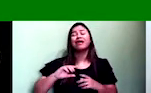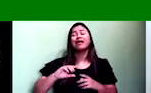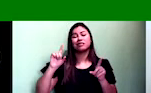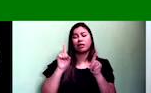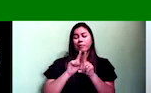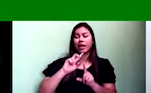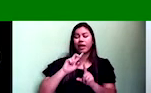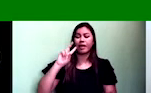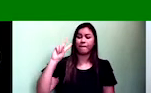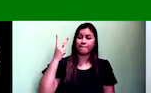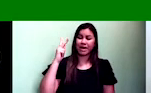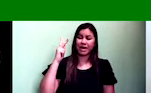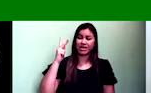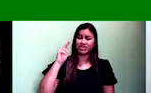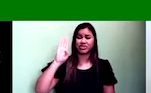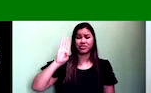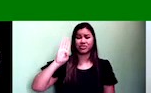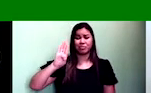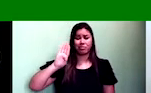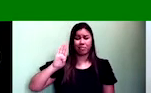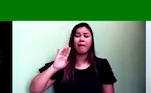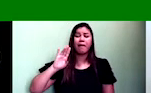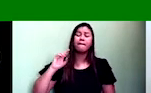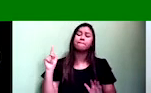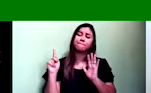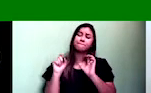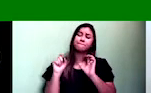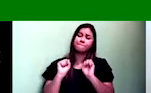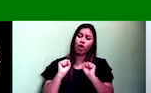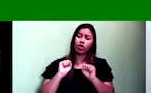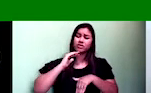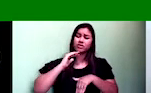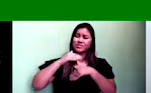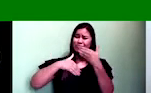crônica e sendo até de causa